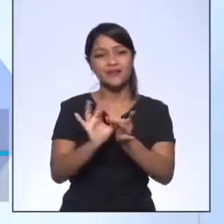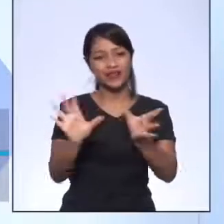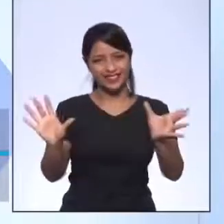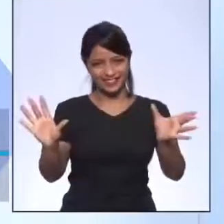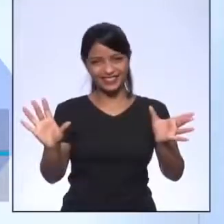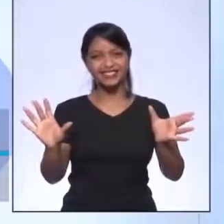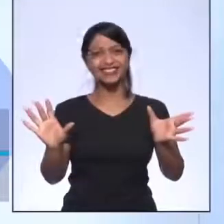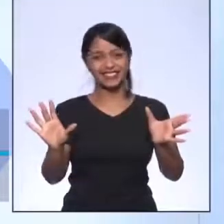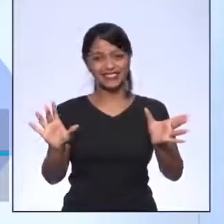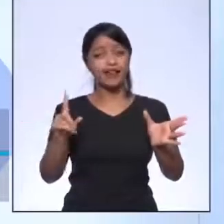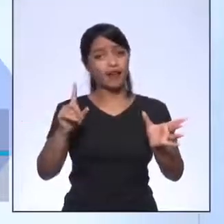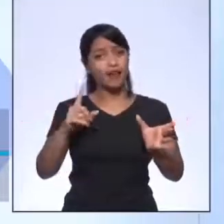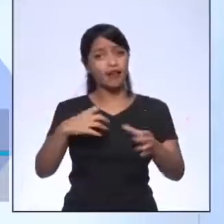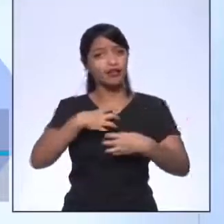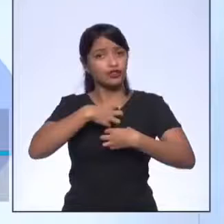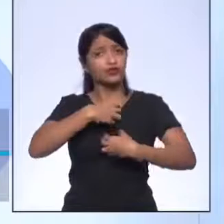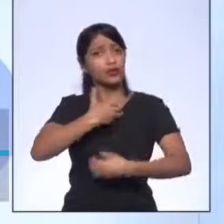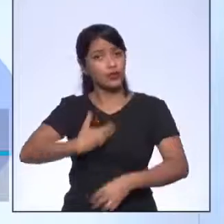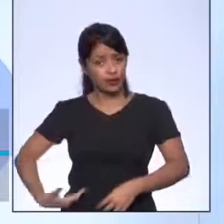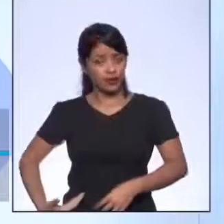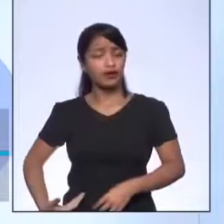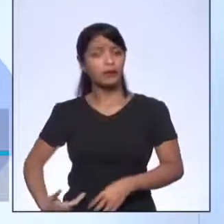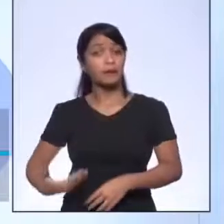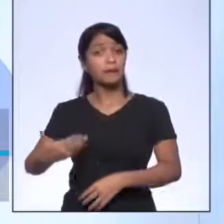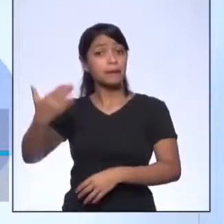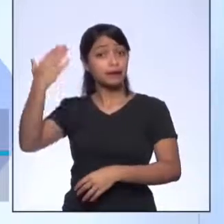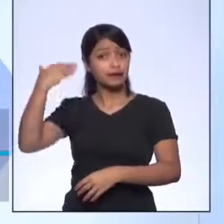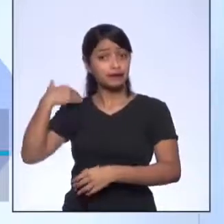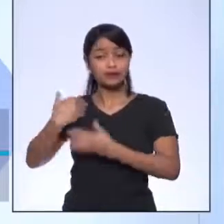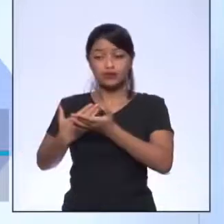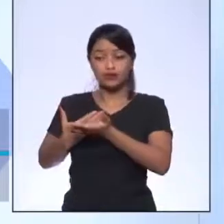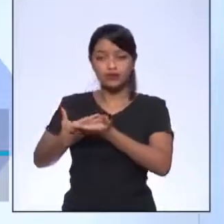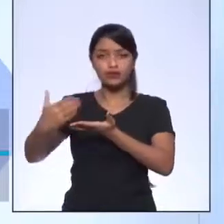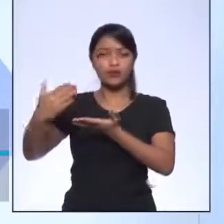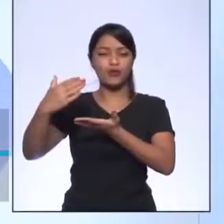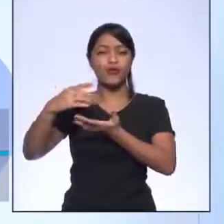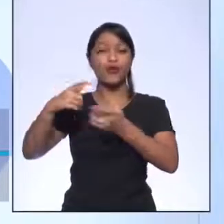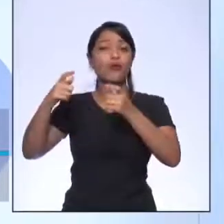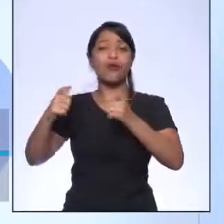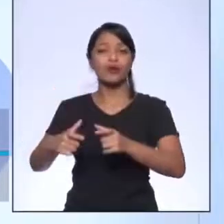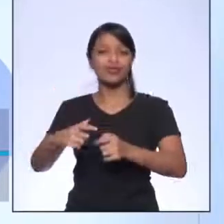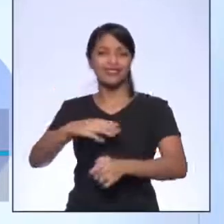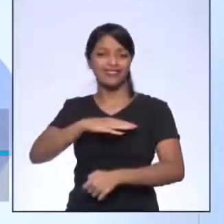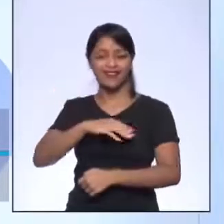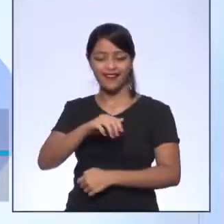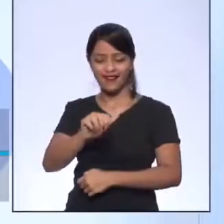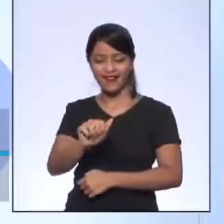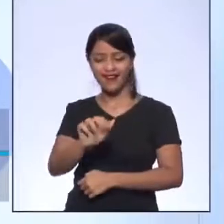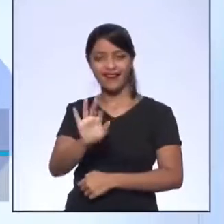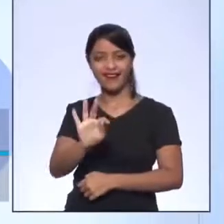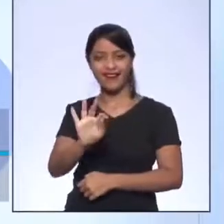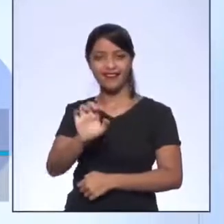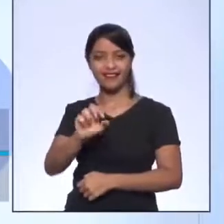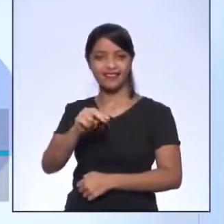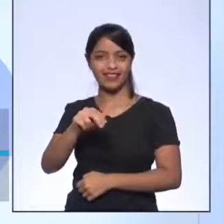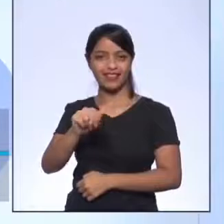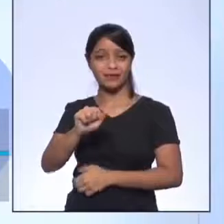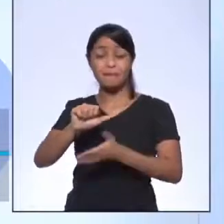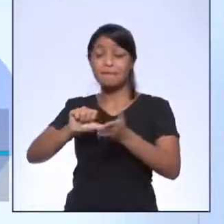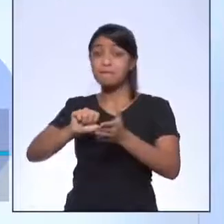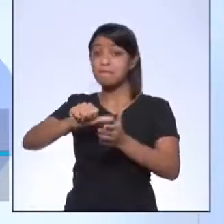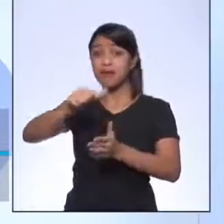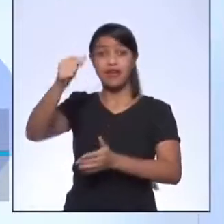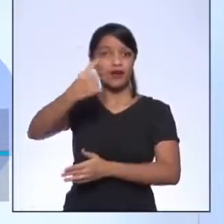governo também que existiu em Atenas, que começou em Atenas, foi o primeiro lugar do mundo onde se pensou em